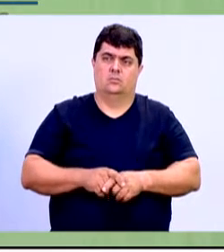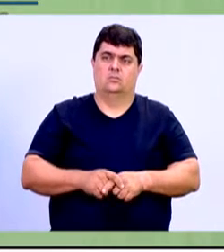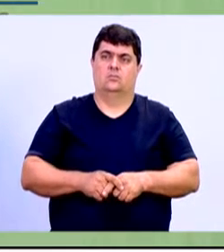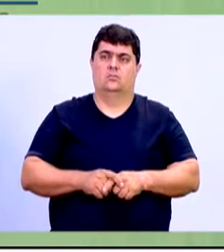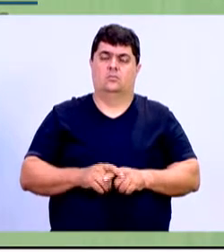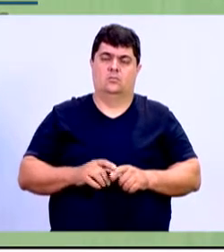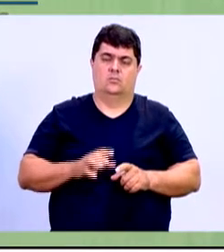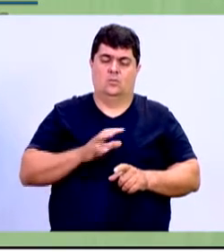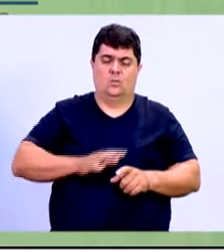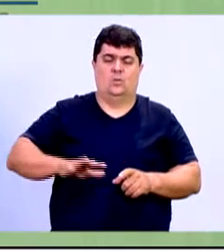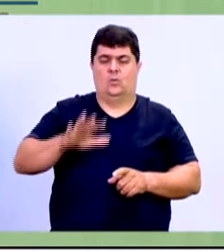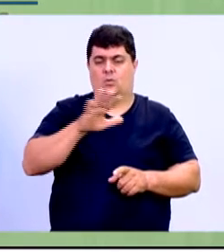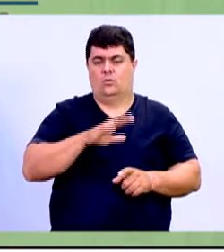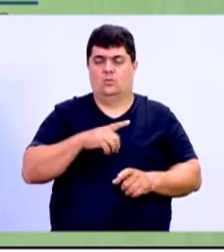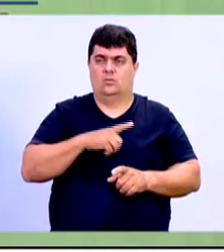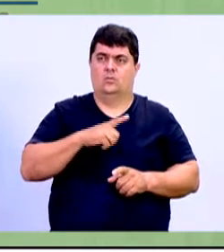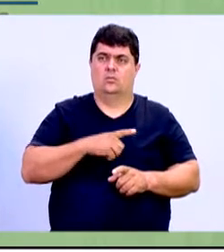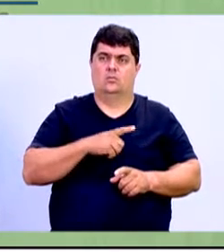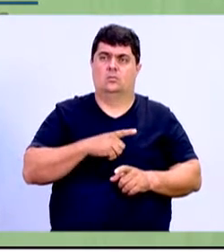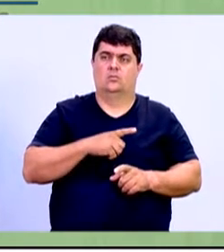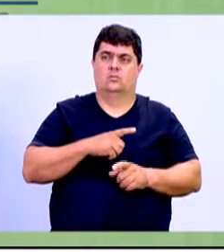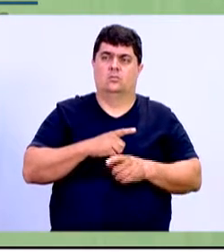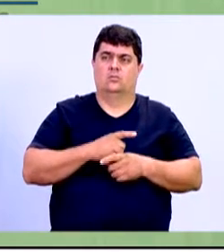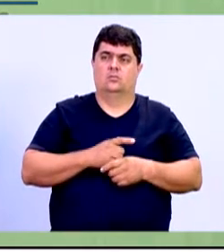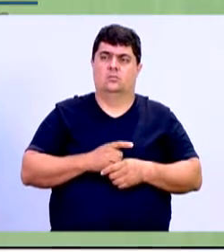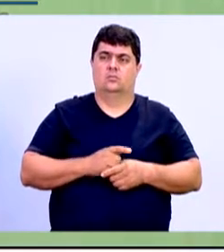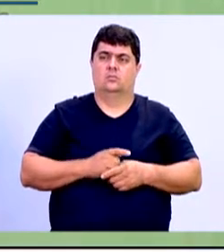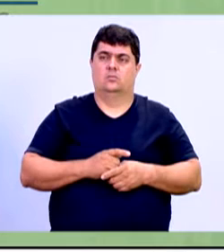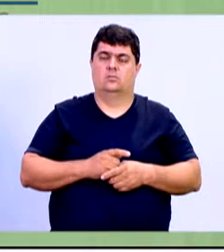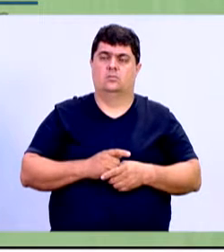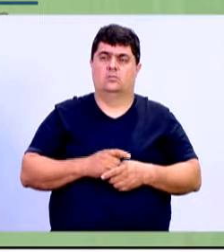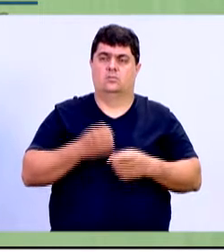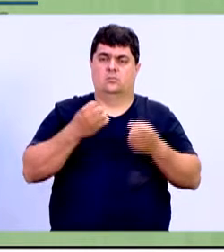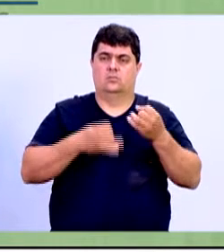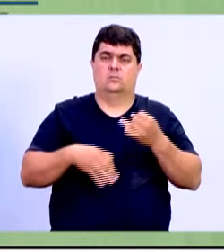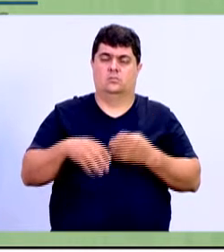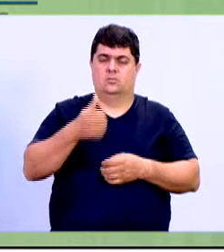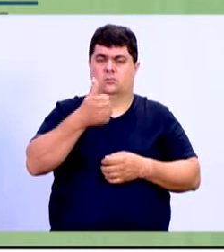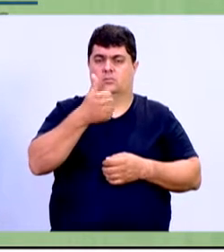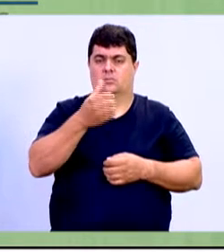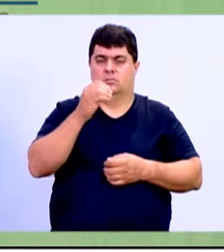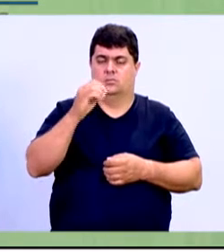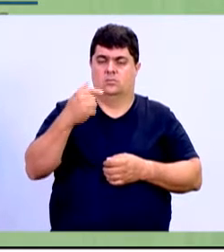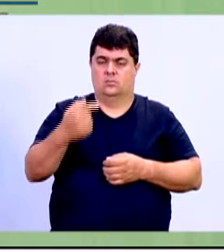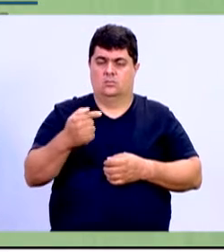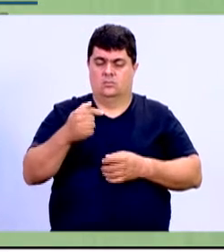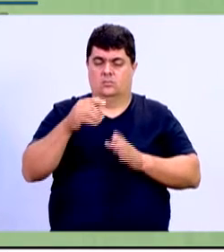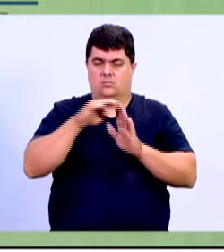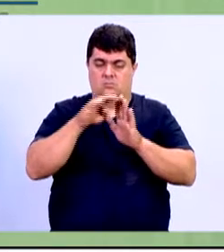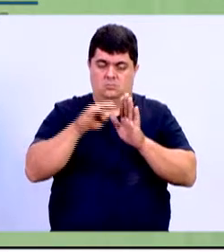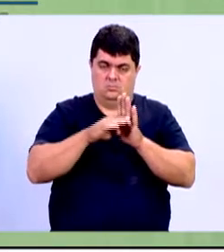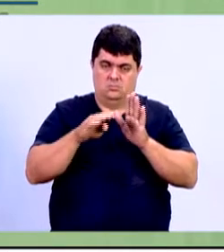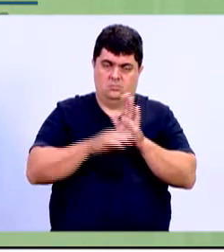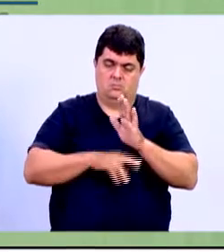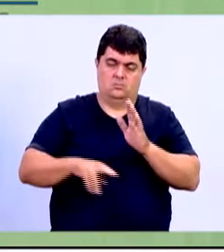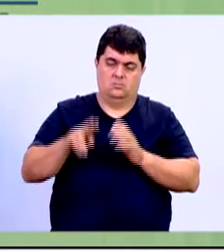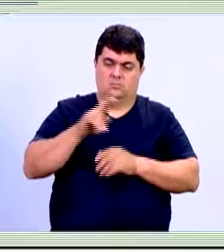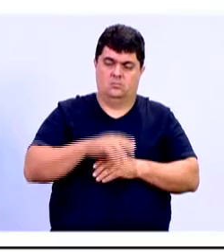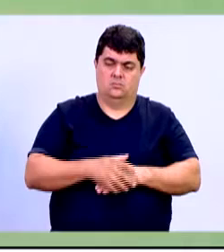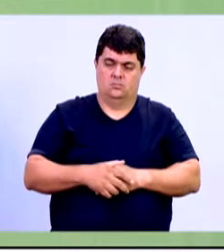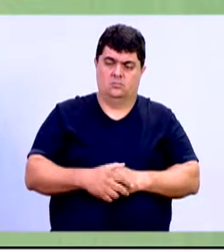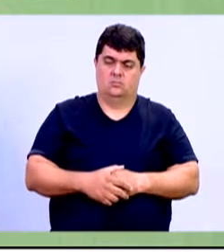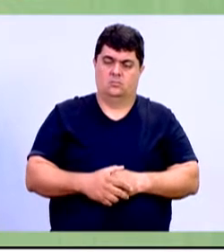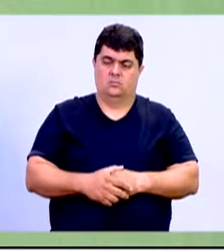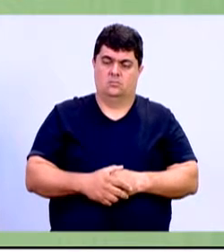somando todos esses módulos, nós chegamos àquele total que eu falei para os senhores, de 107 aplicações, tá?